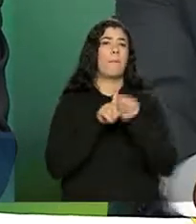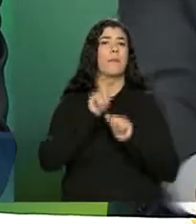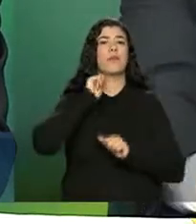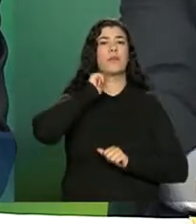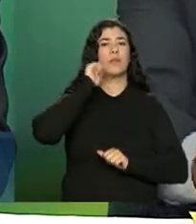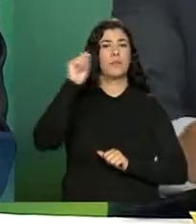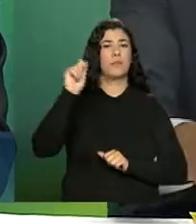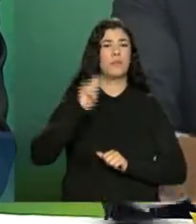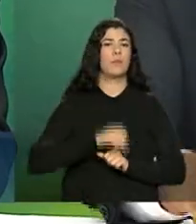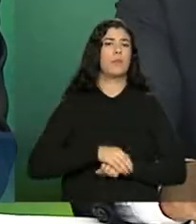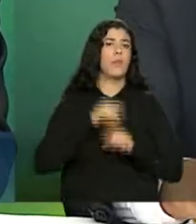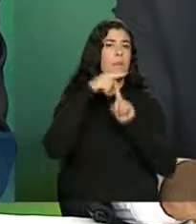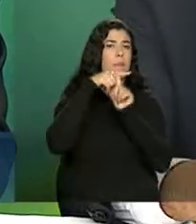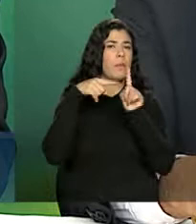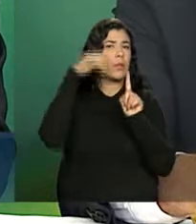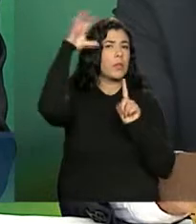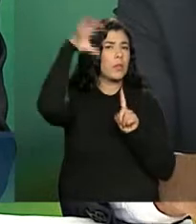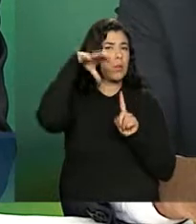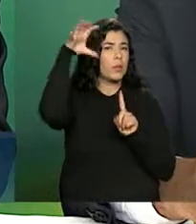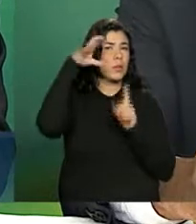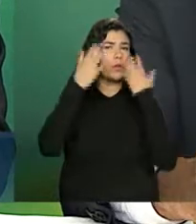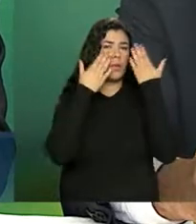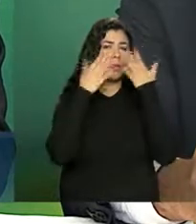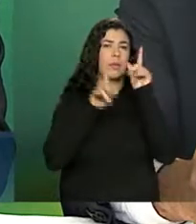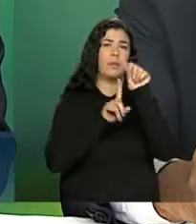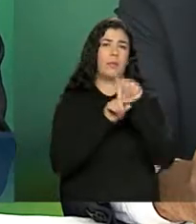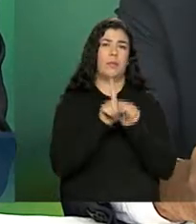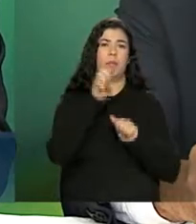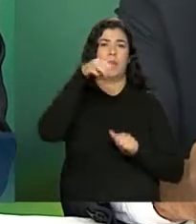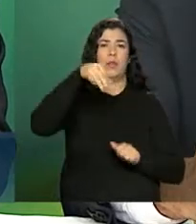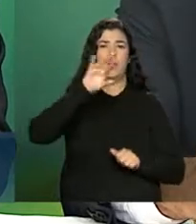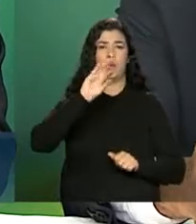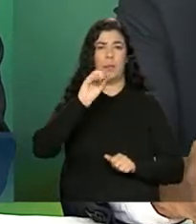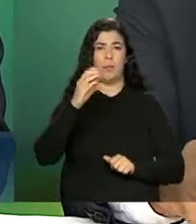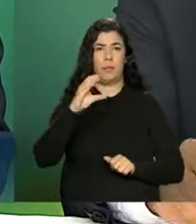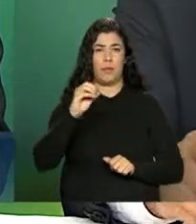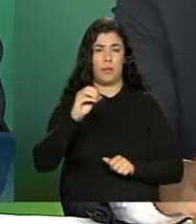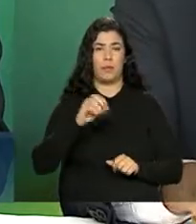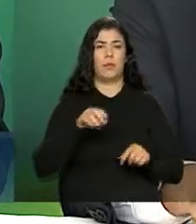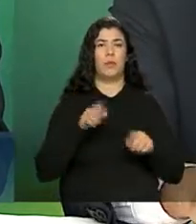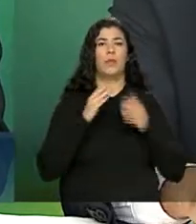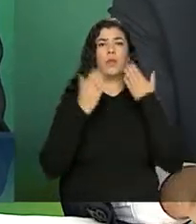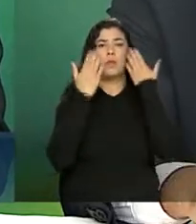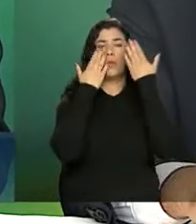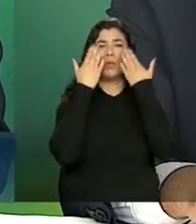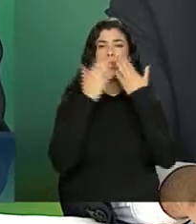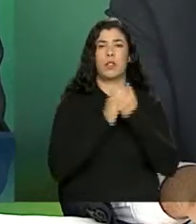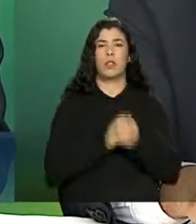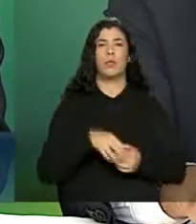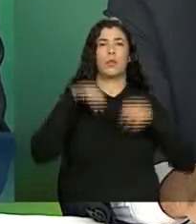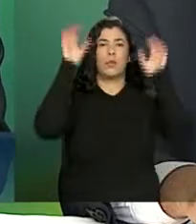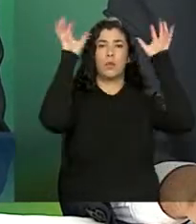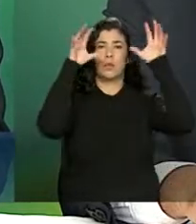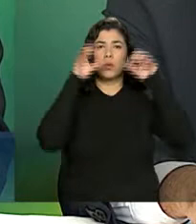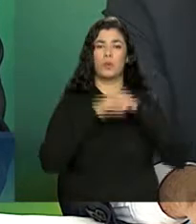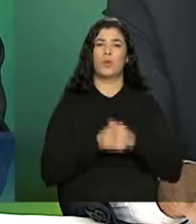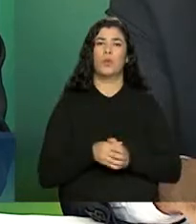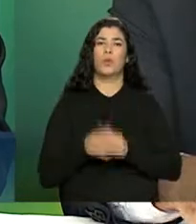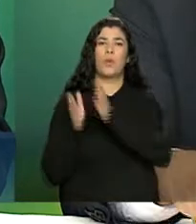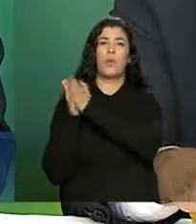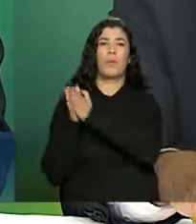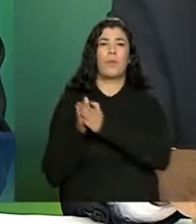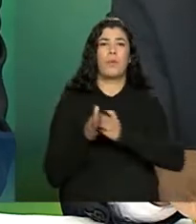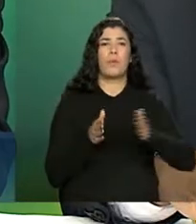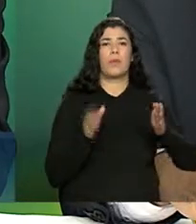chove metade do que normalmente o em março o quadro atual é a chuvas no Sudeste de outubro